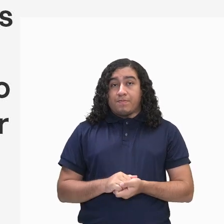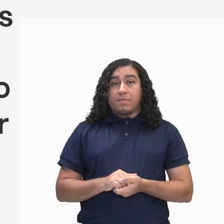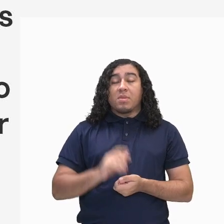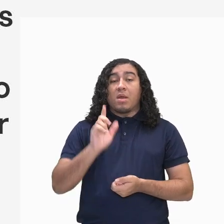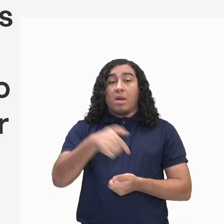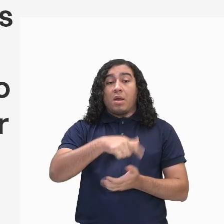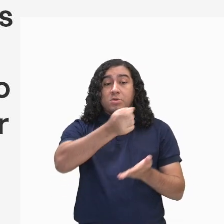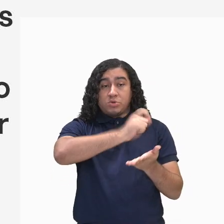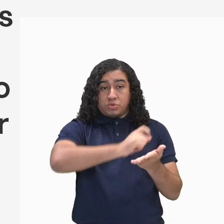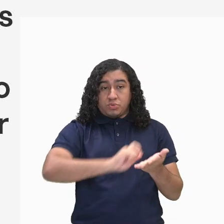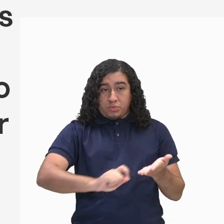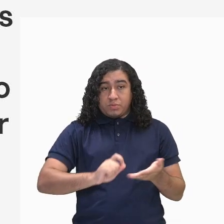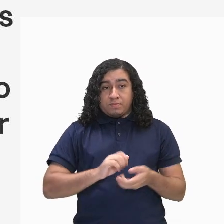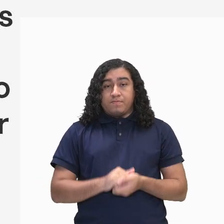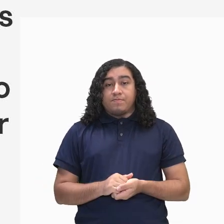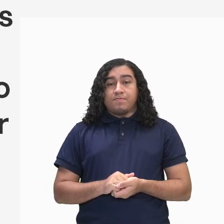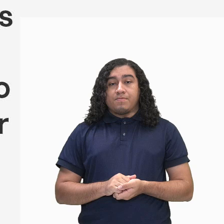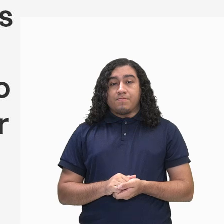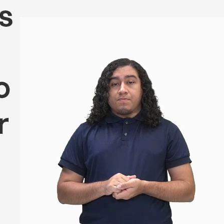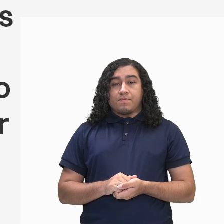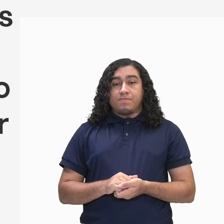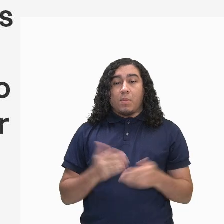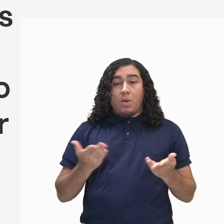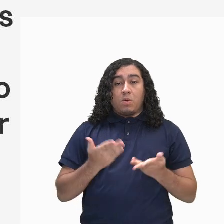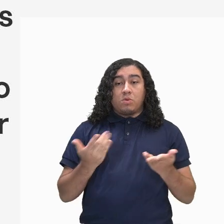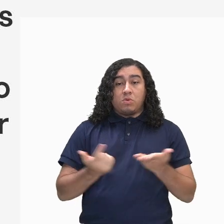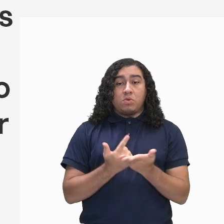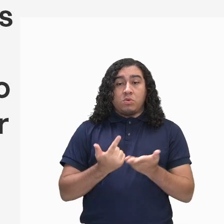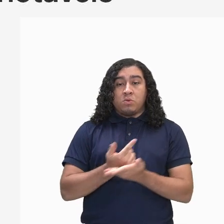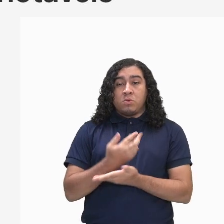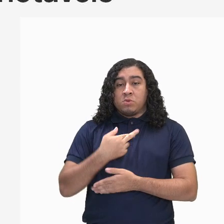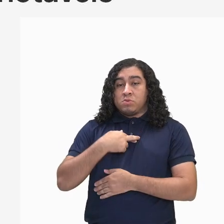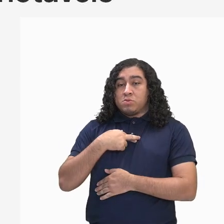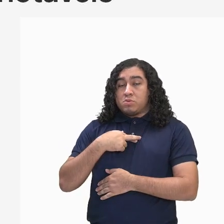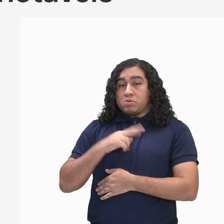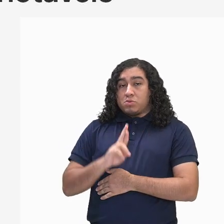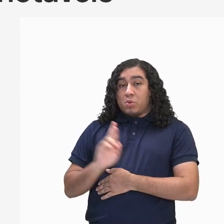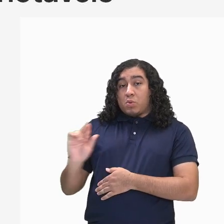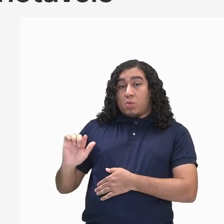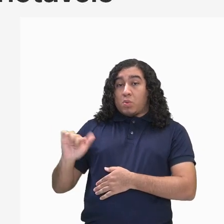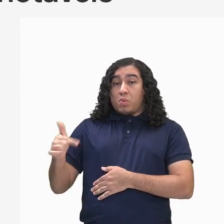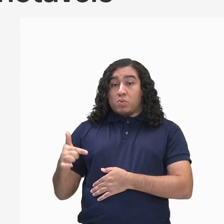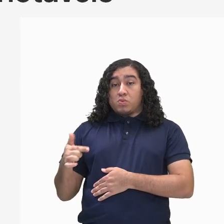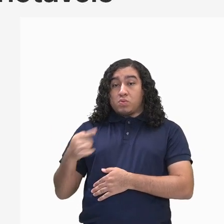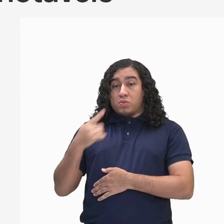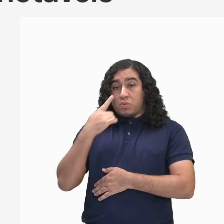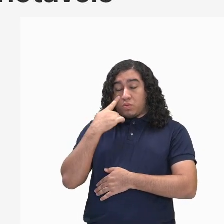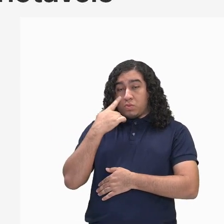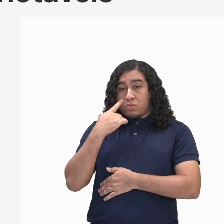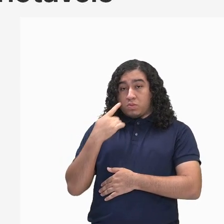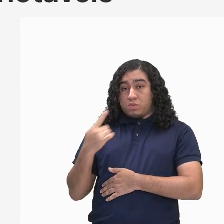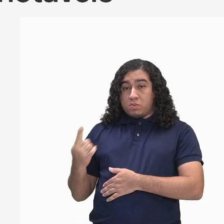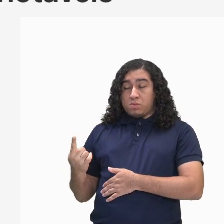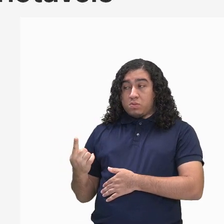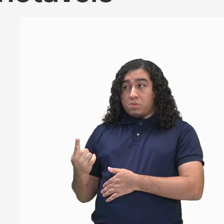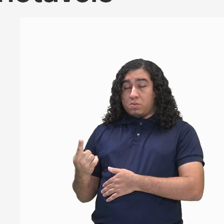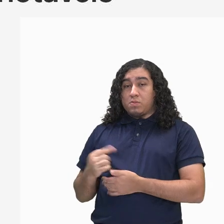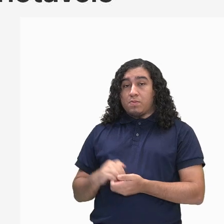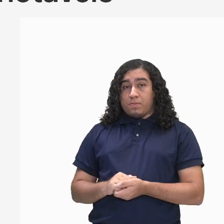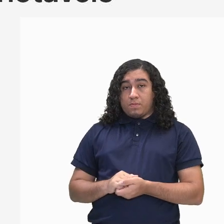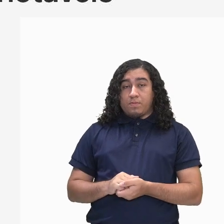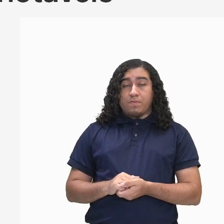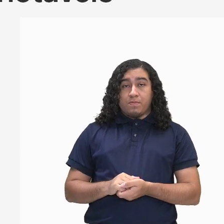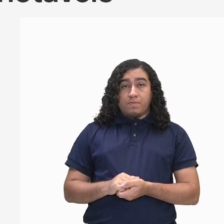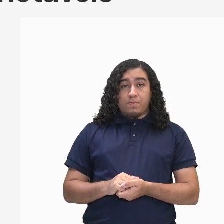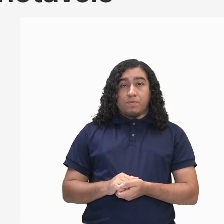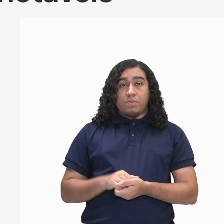escrituras sagradas. Vamos ver agora os livros religiosos. Os livros religiosos são